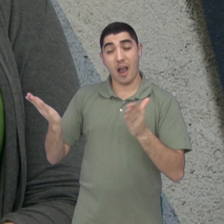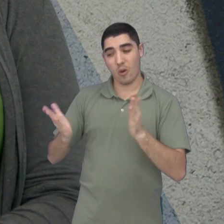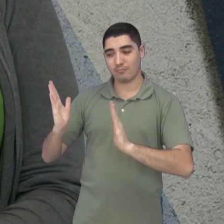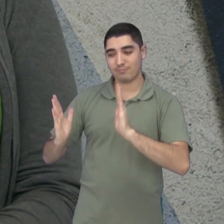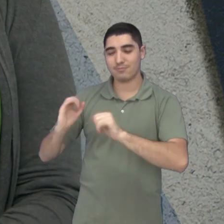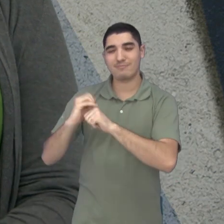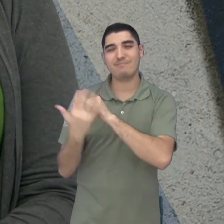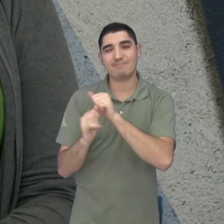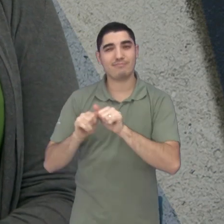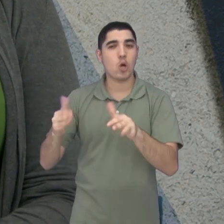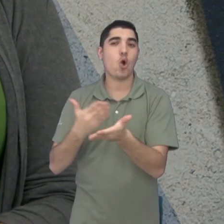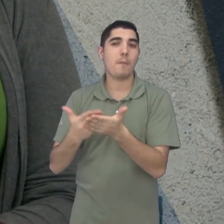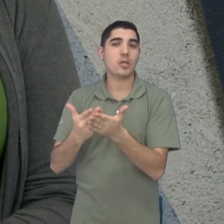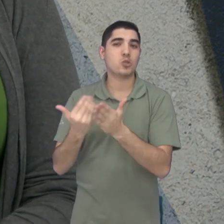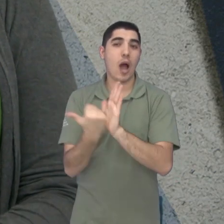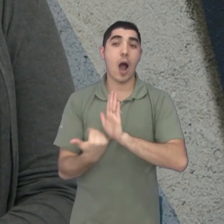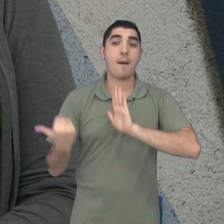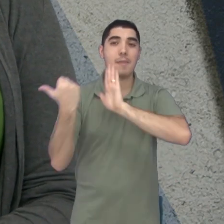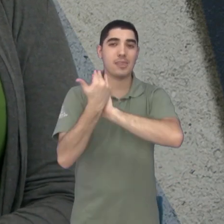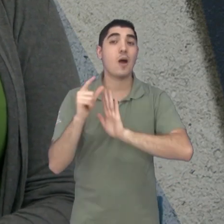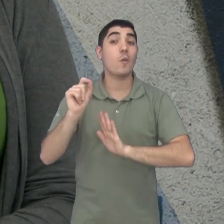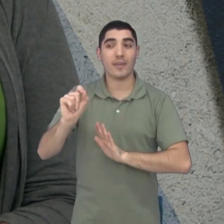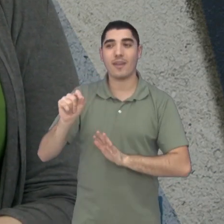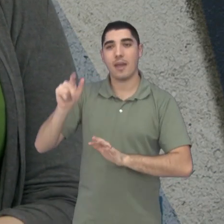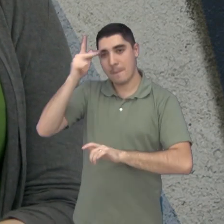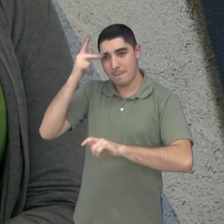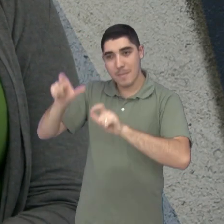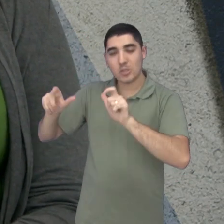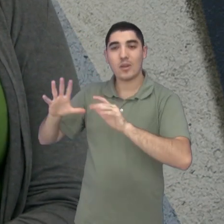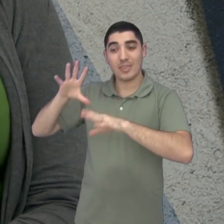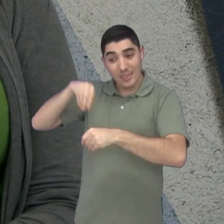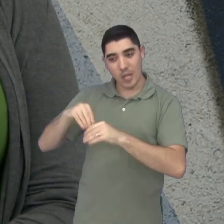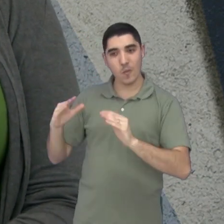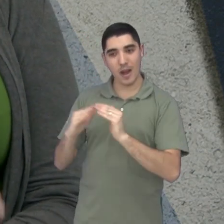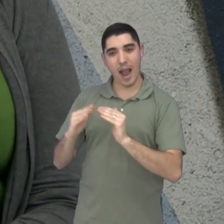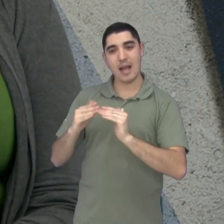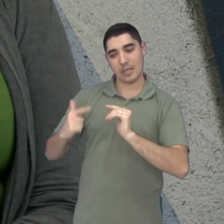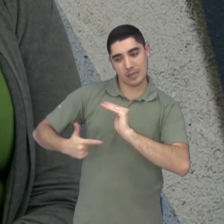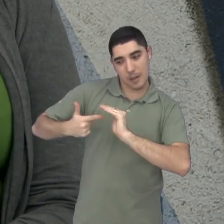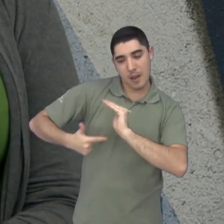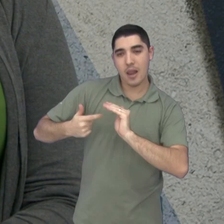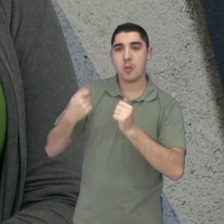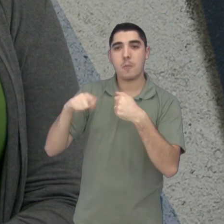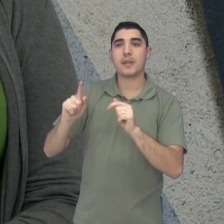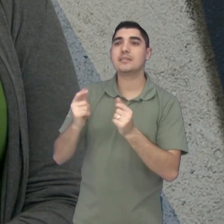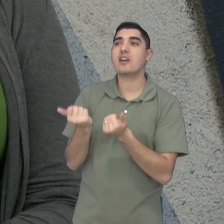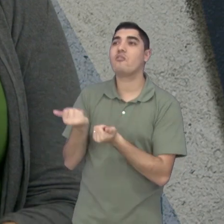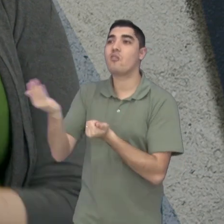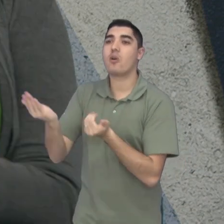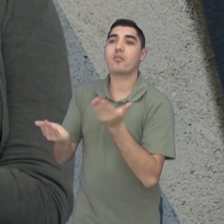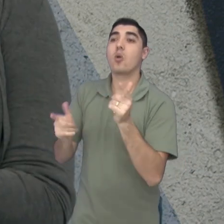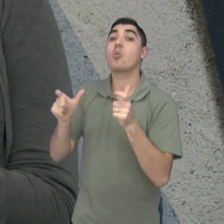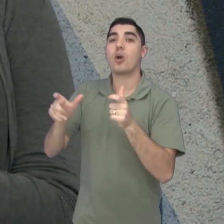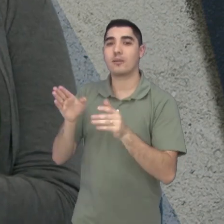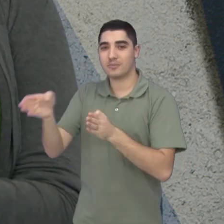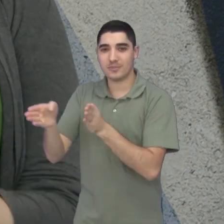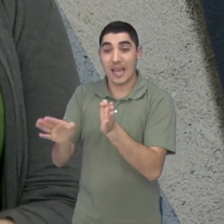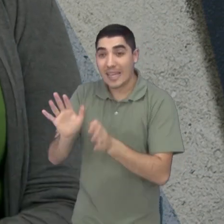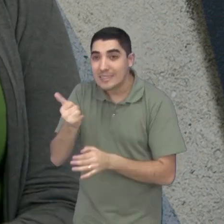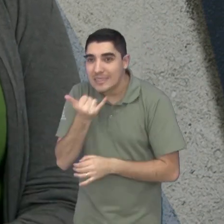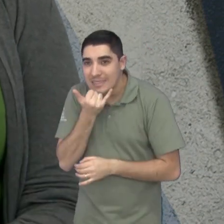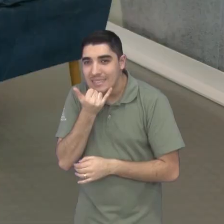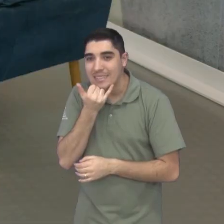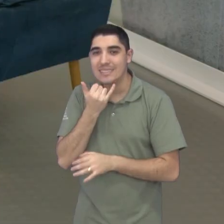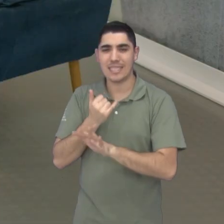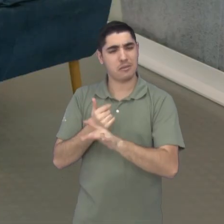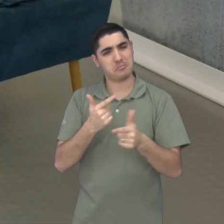Essa transição de poder fazer as coisas em casa sem ter que ir até o estúdio. Claro que o estúdio... desculpa. Imagina.